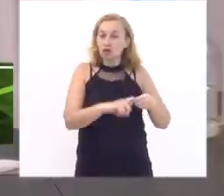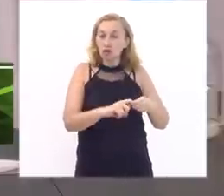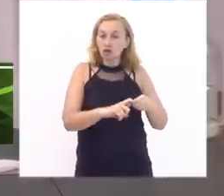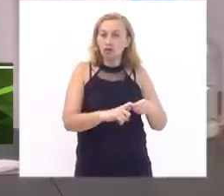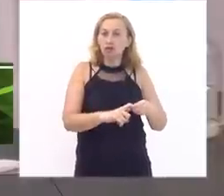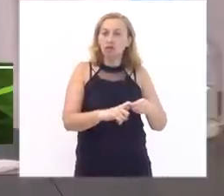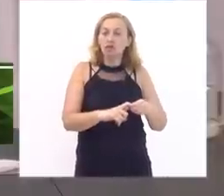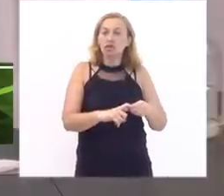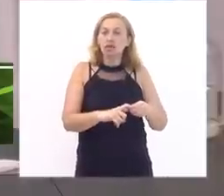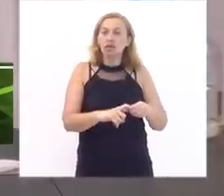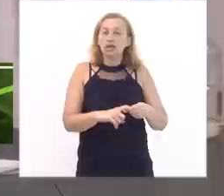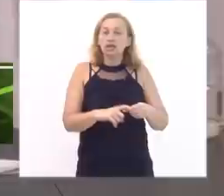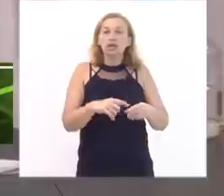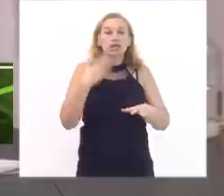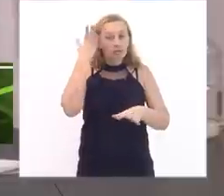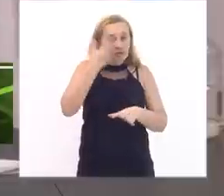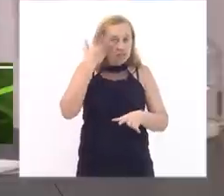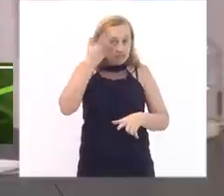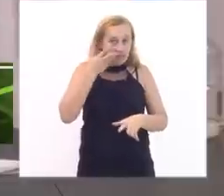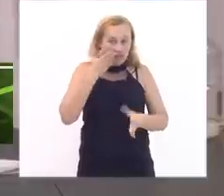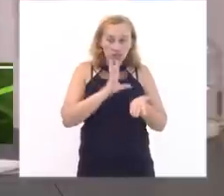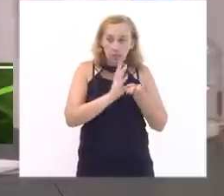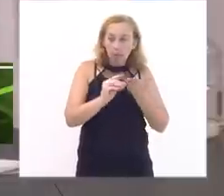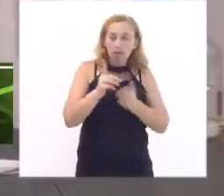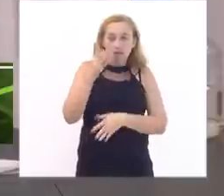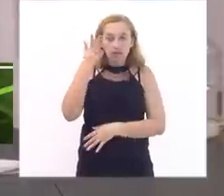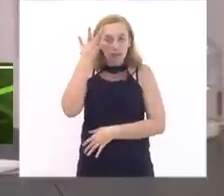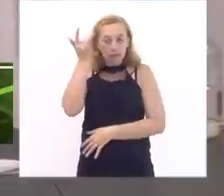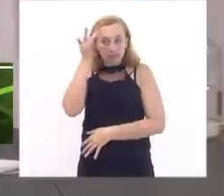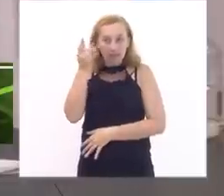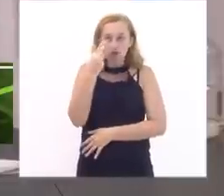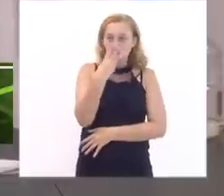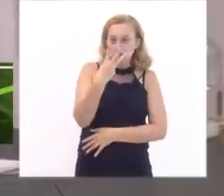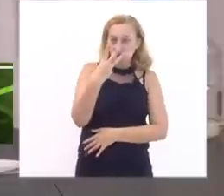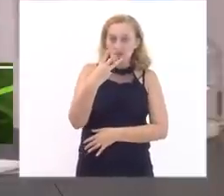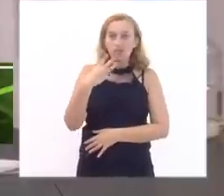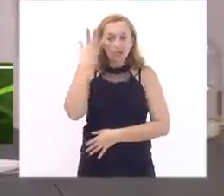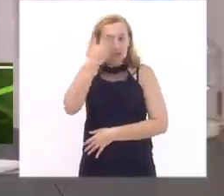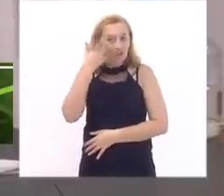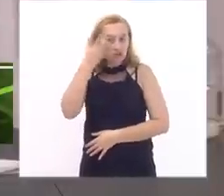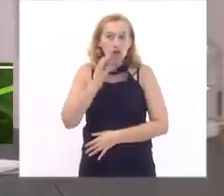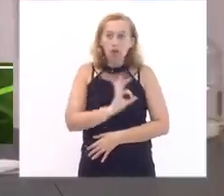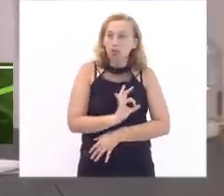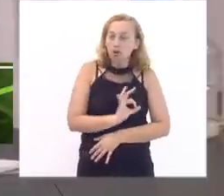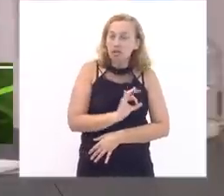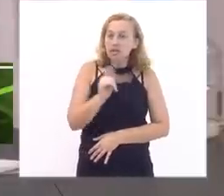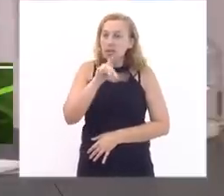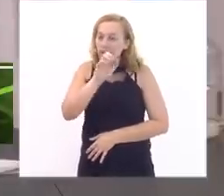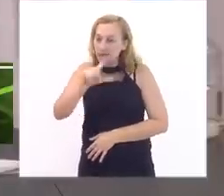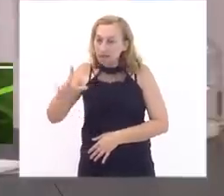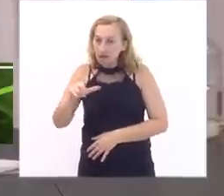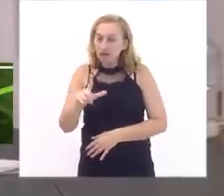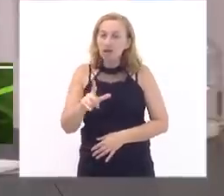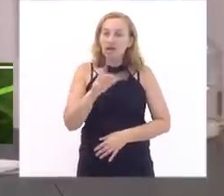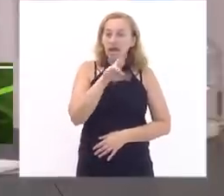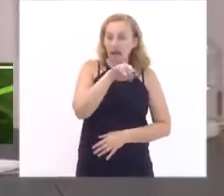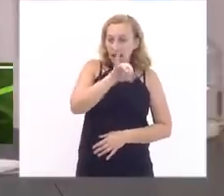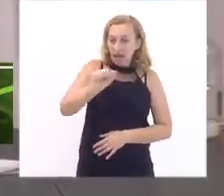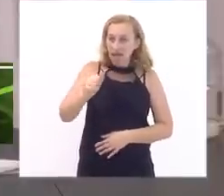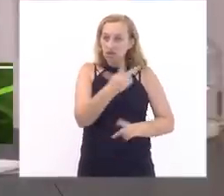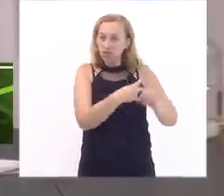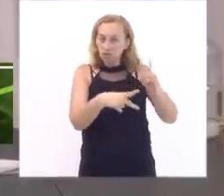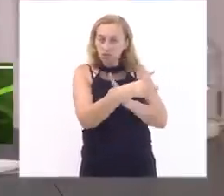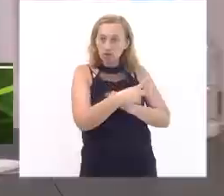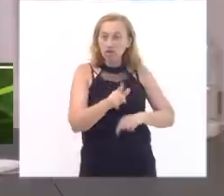pauta, ainda hoje, com a pauta para amanhã, com essas três mensagens. Polícia Penal... carreira da Rui Previdência e